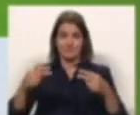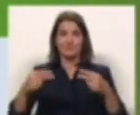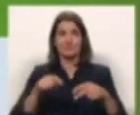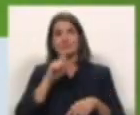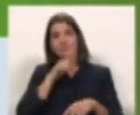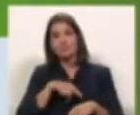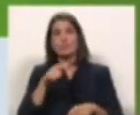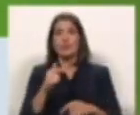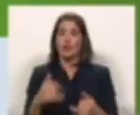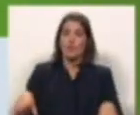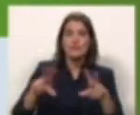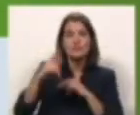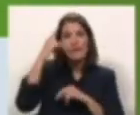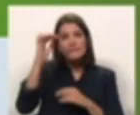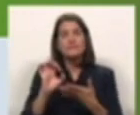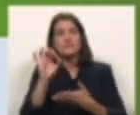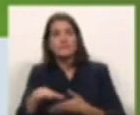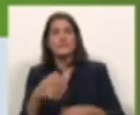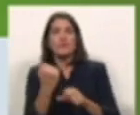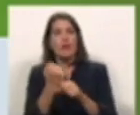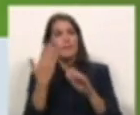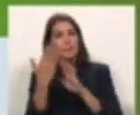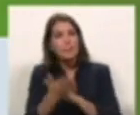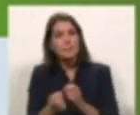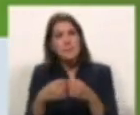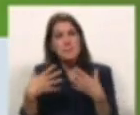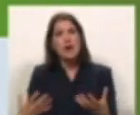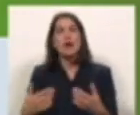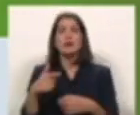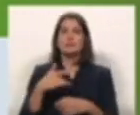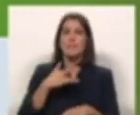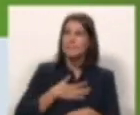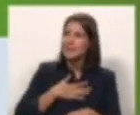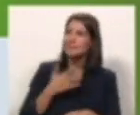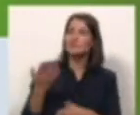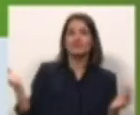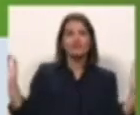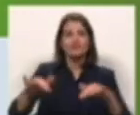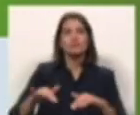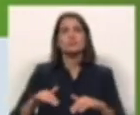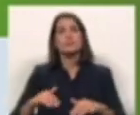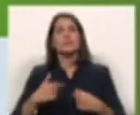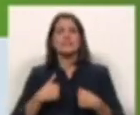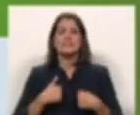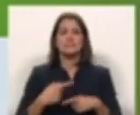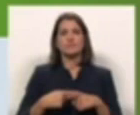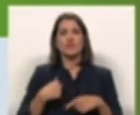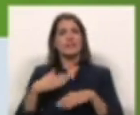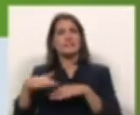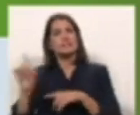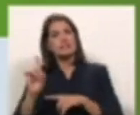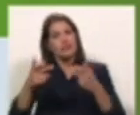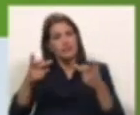trazer mais inovação de criar mais emprego de atrair mais empresas para que não sintam vontade de sair do país